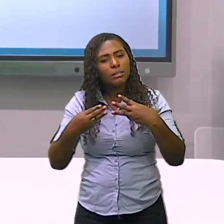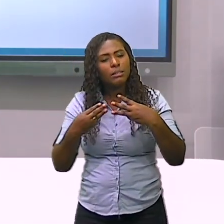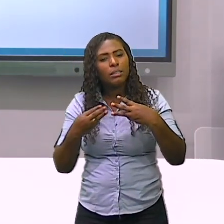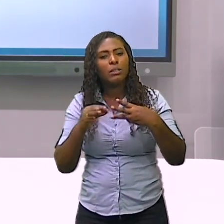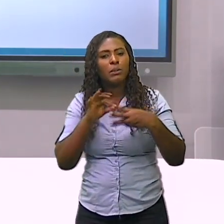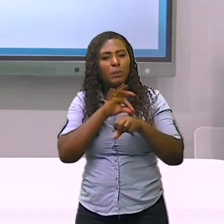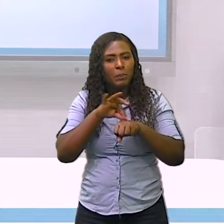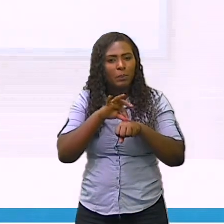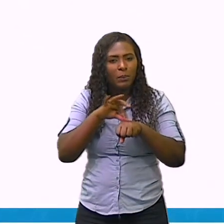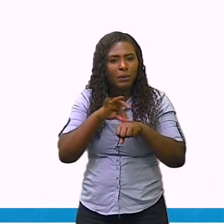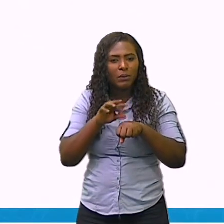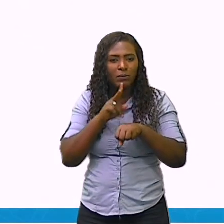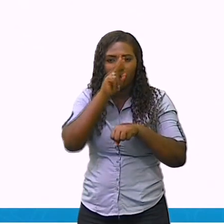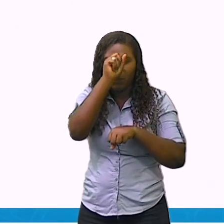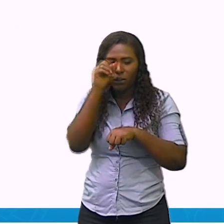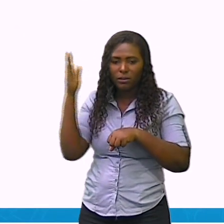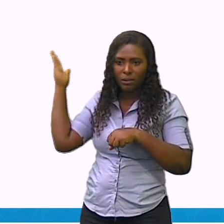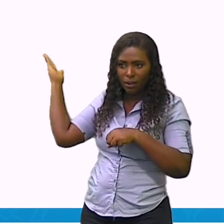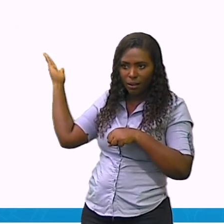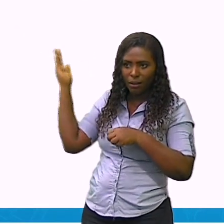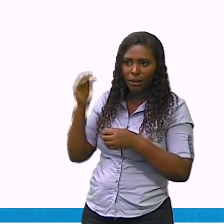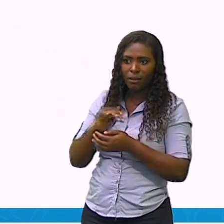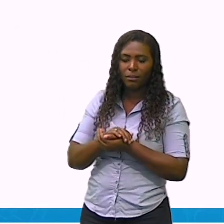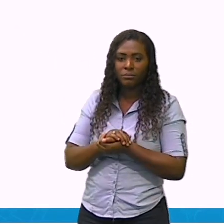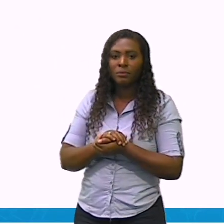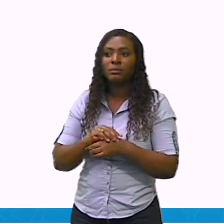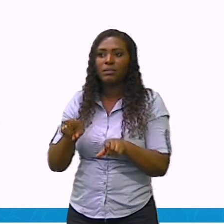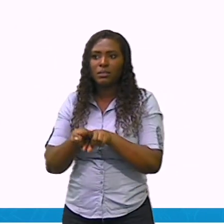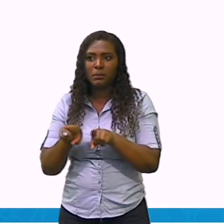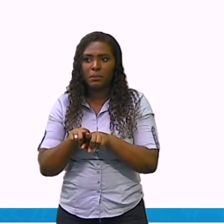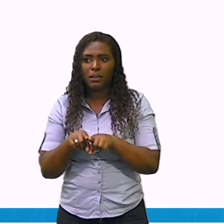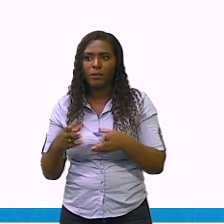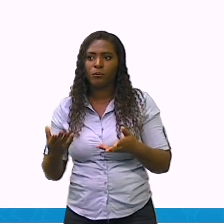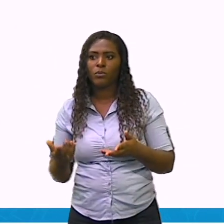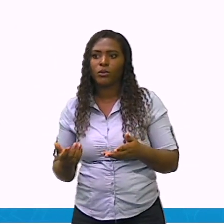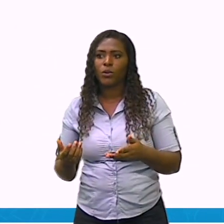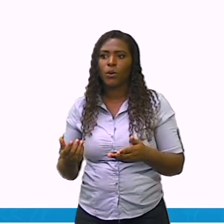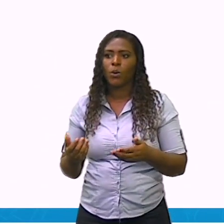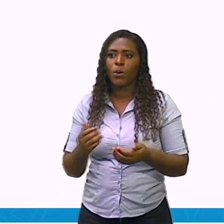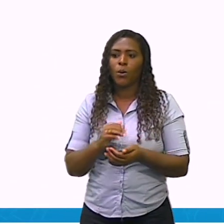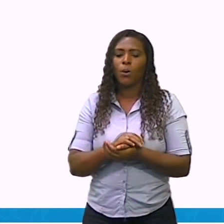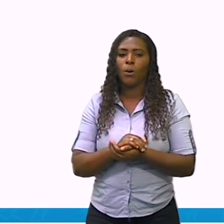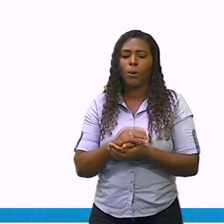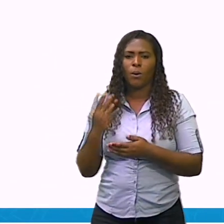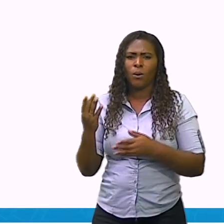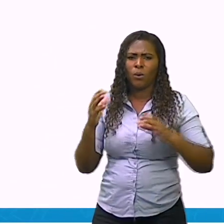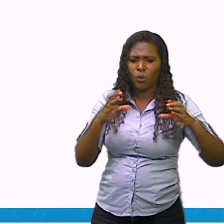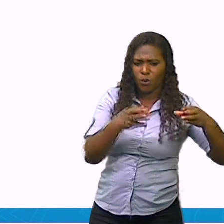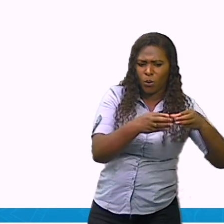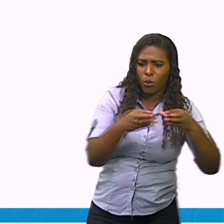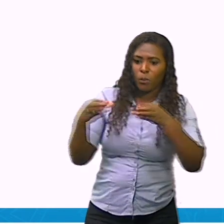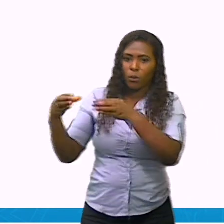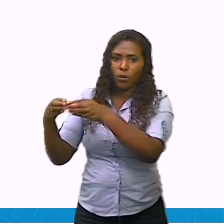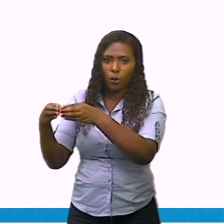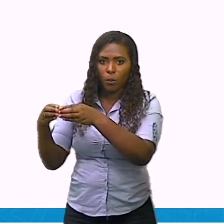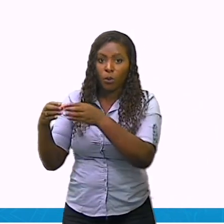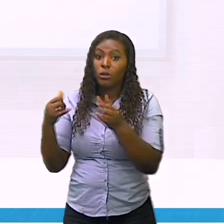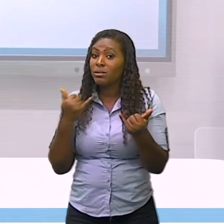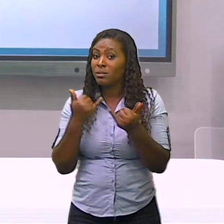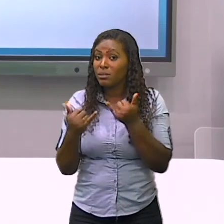contradomínio, somente o 2, o 4 e o 6